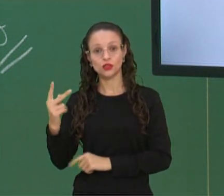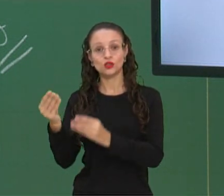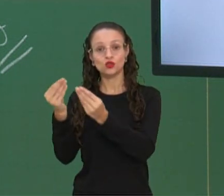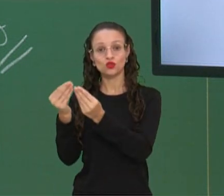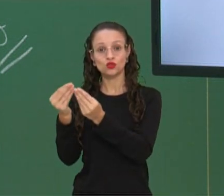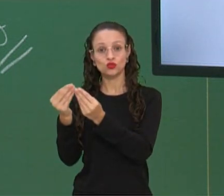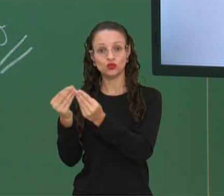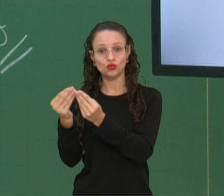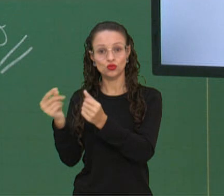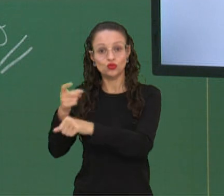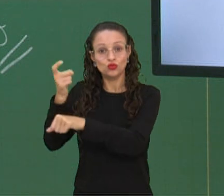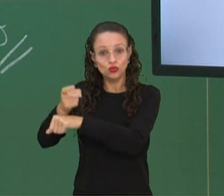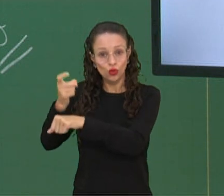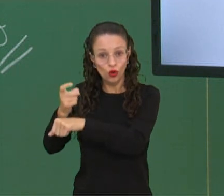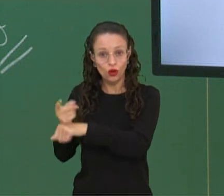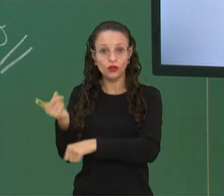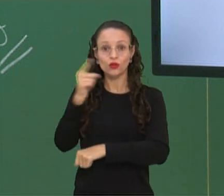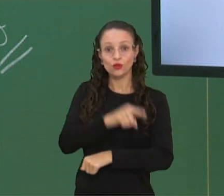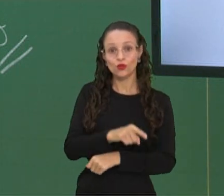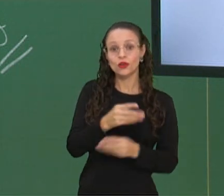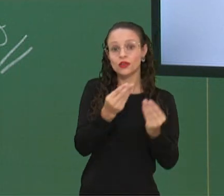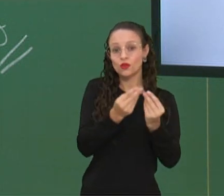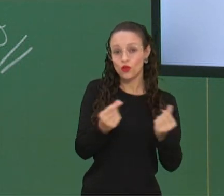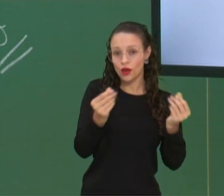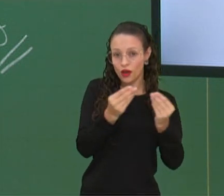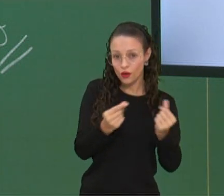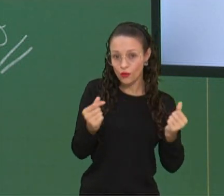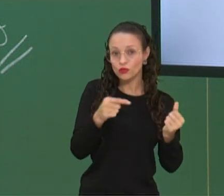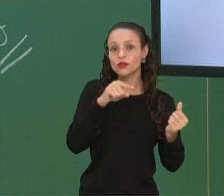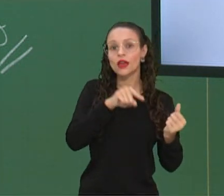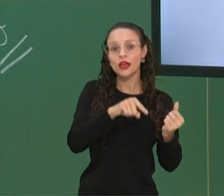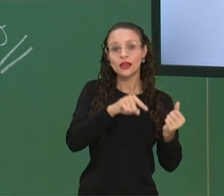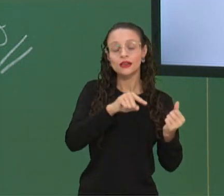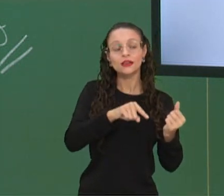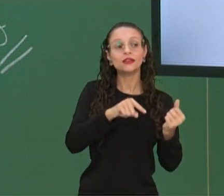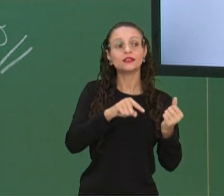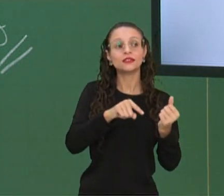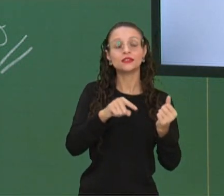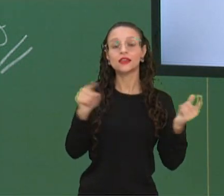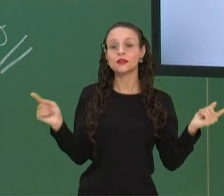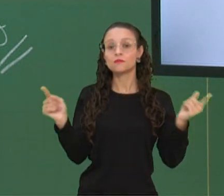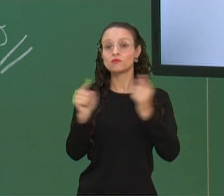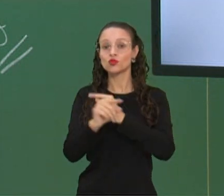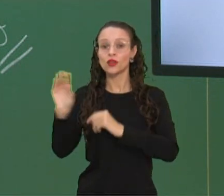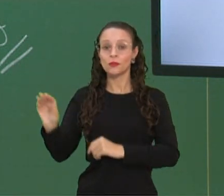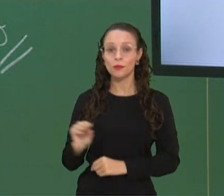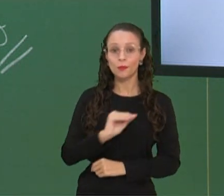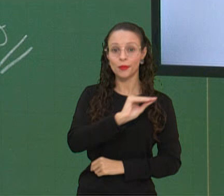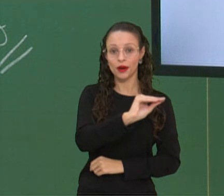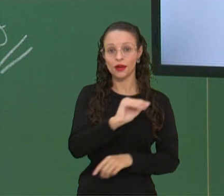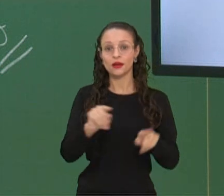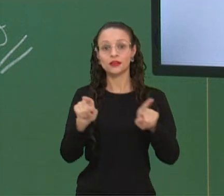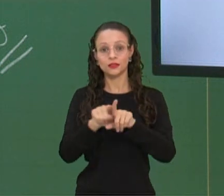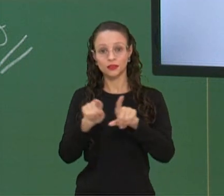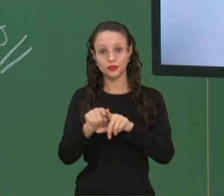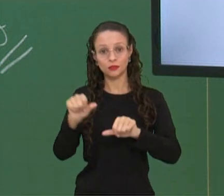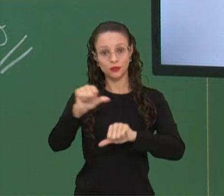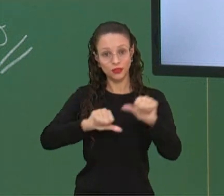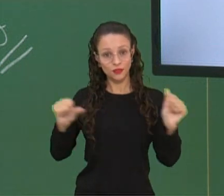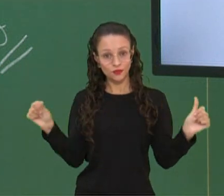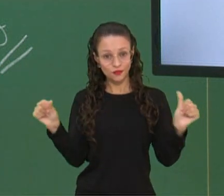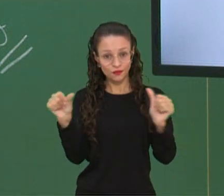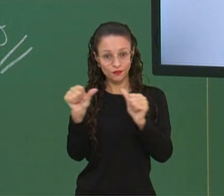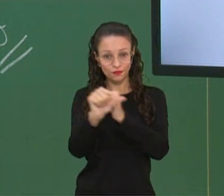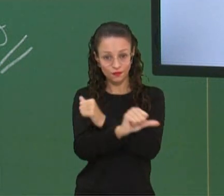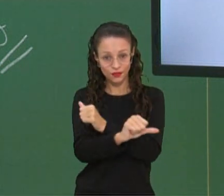que eu preciso? É o aquoso que me interessa e o aquoso tem que estar para o lado dos reagentes. Então, de novo, eu vou inverter a reação